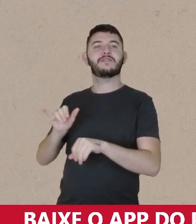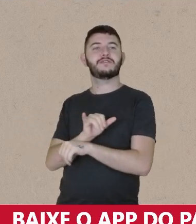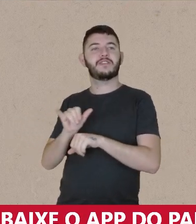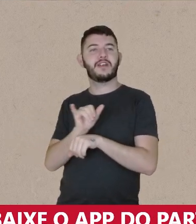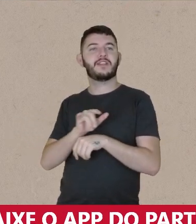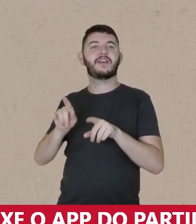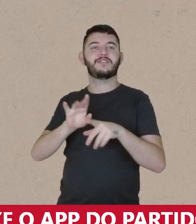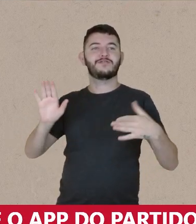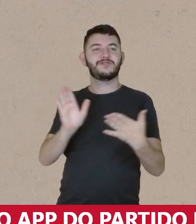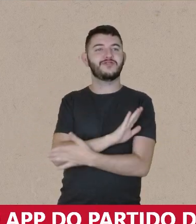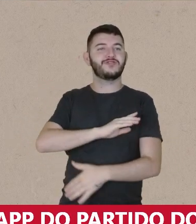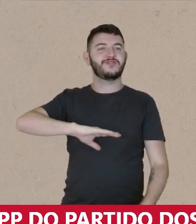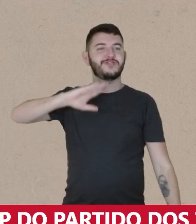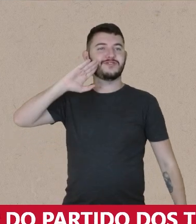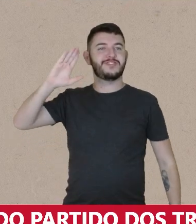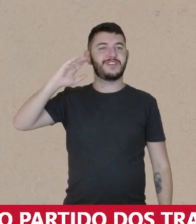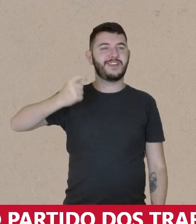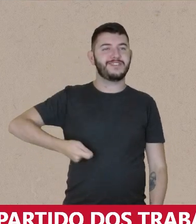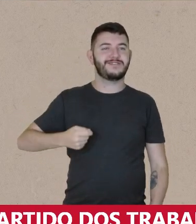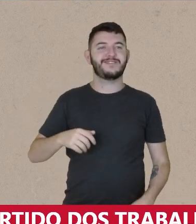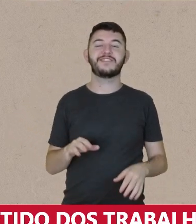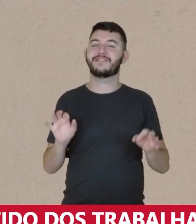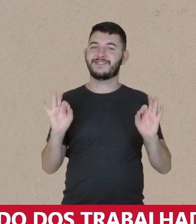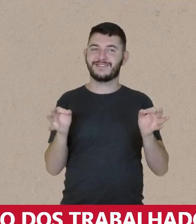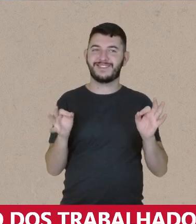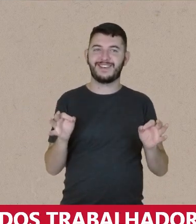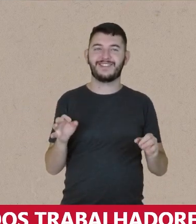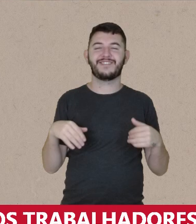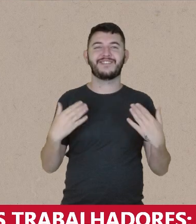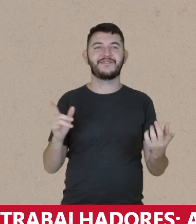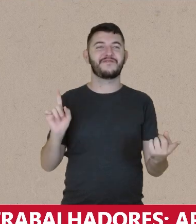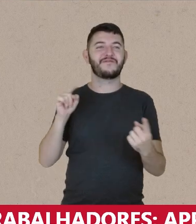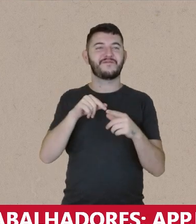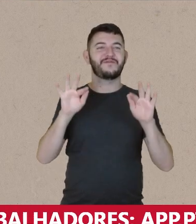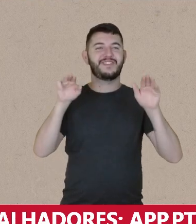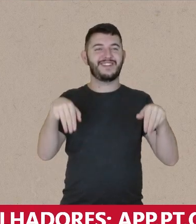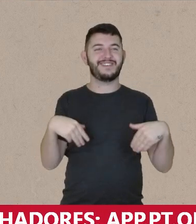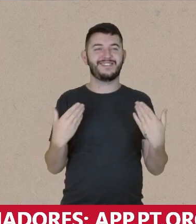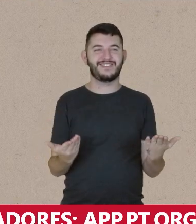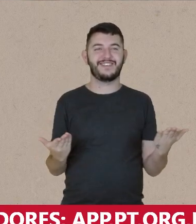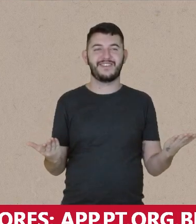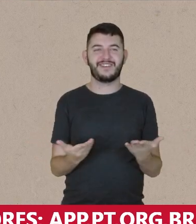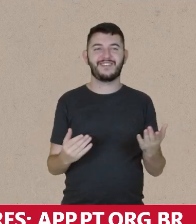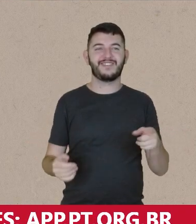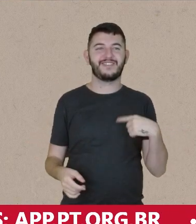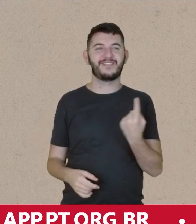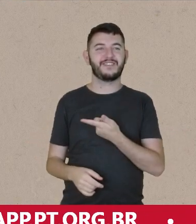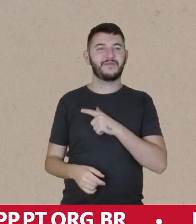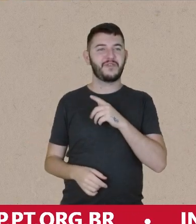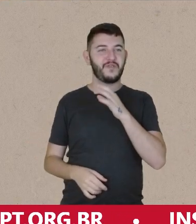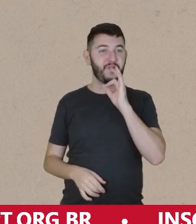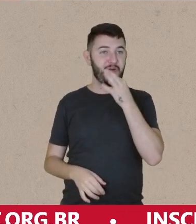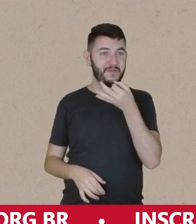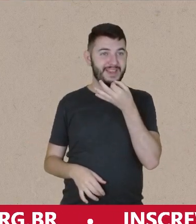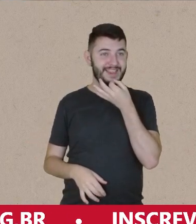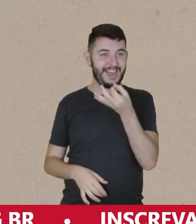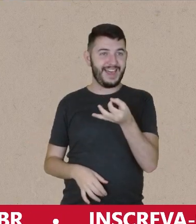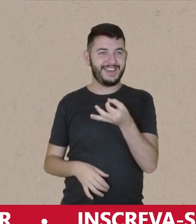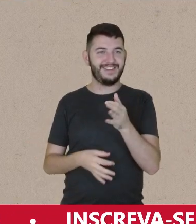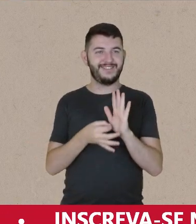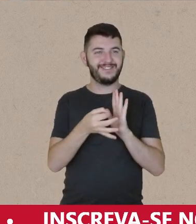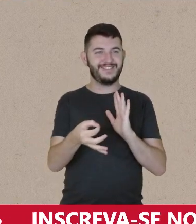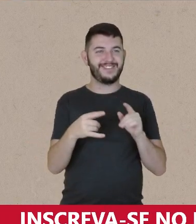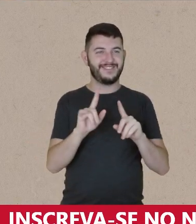ditadura. É isso aí, Zé. Só para finalizar aqui, a gente tem um comentário que eu acho que